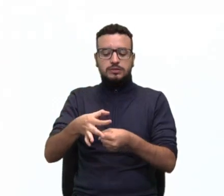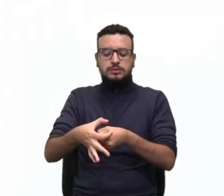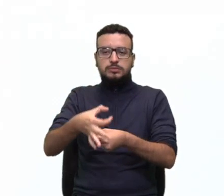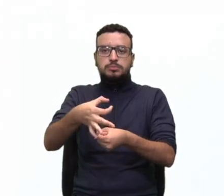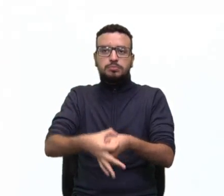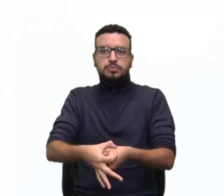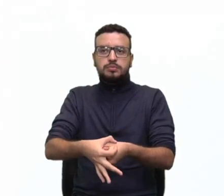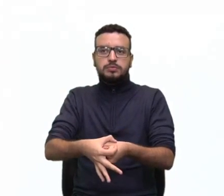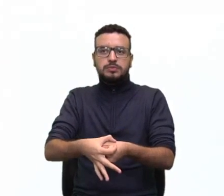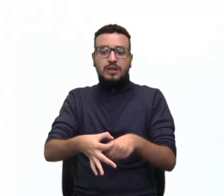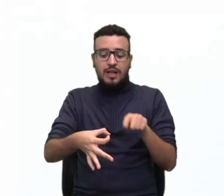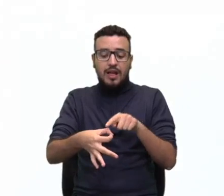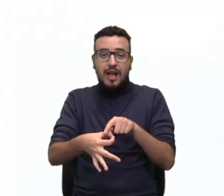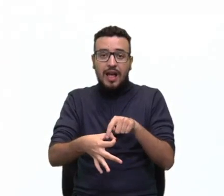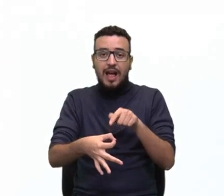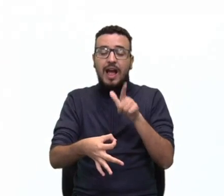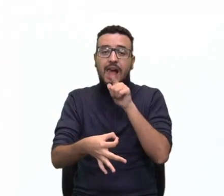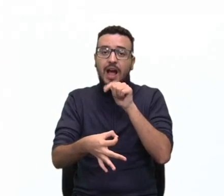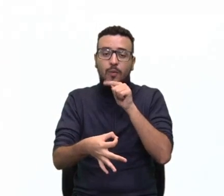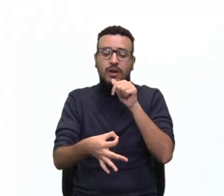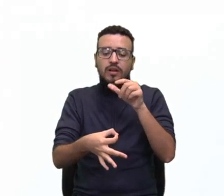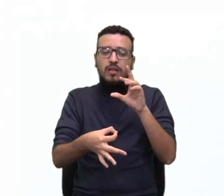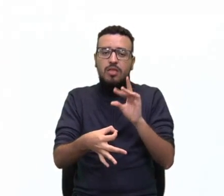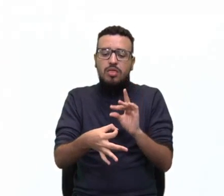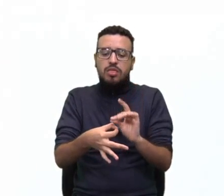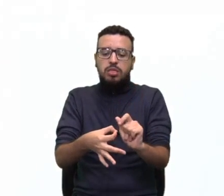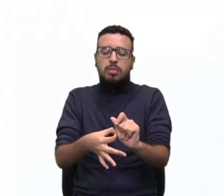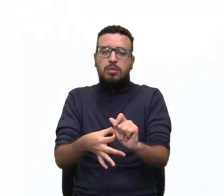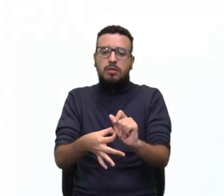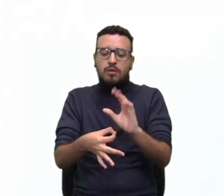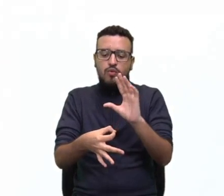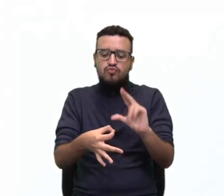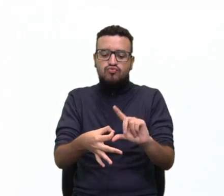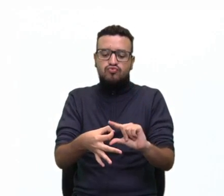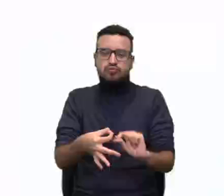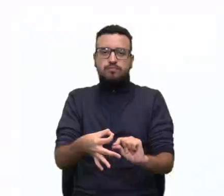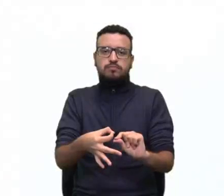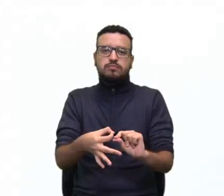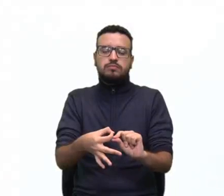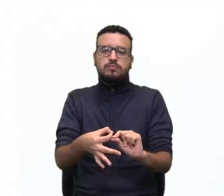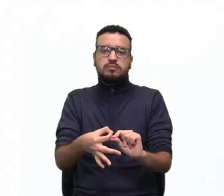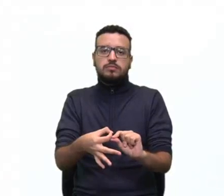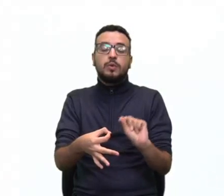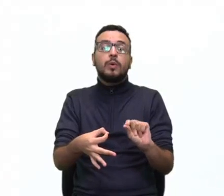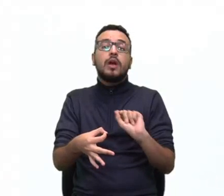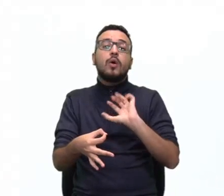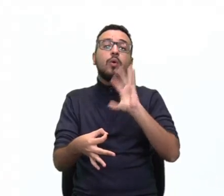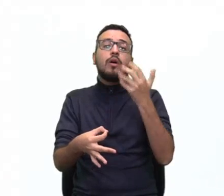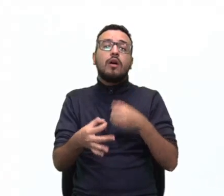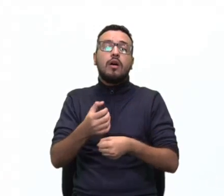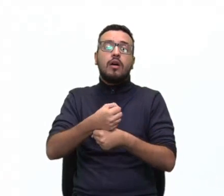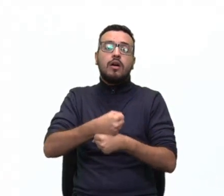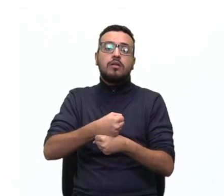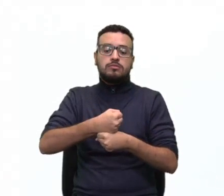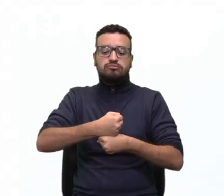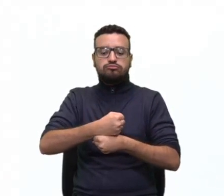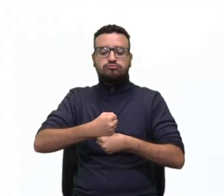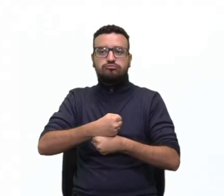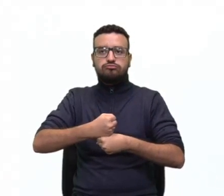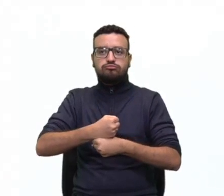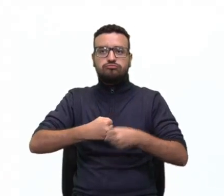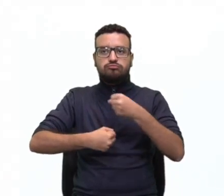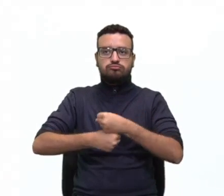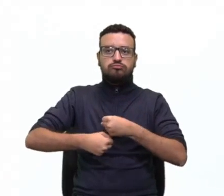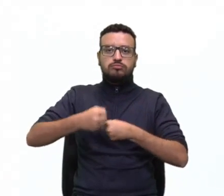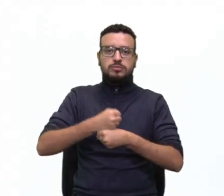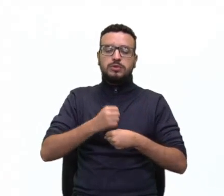o que vai acontecer com essa estrutura quando a água que tem no disco diminuir? Bom, a minha curvatura